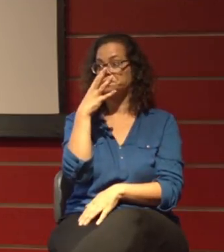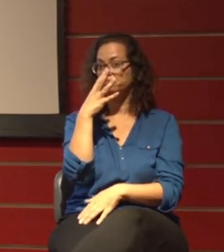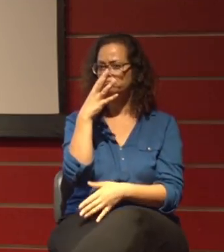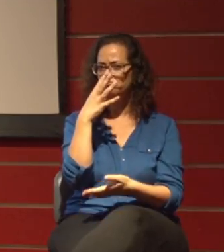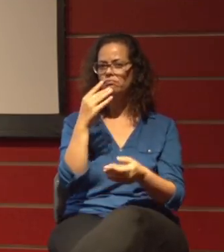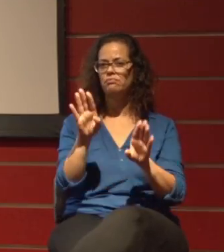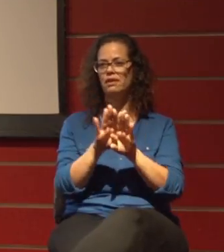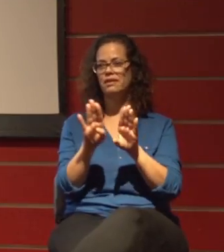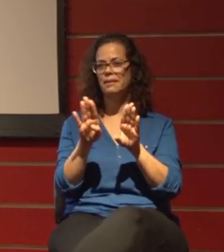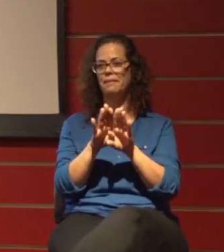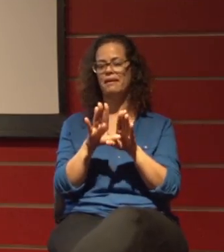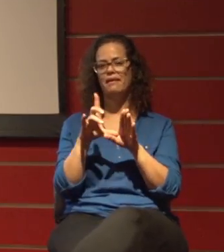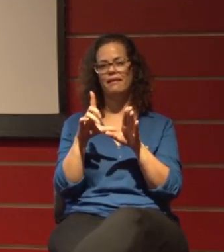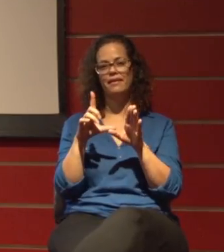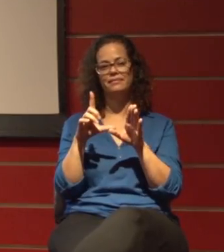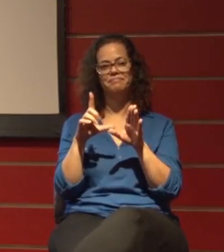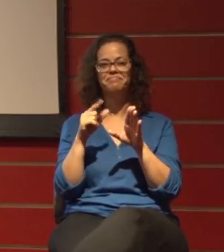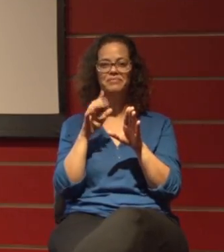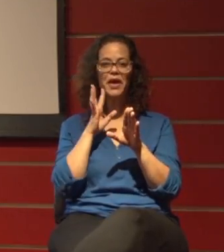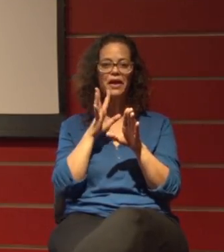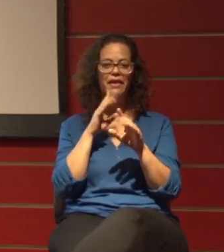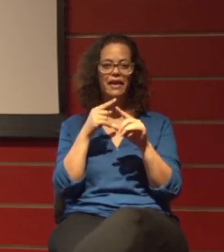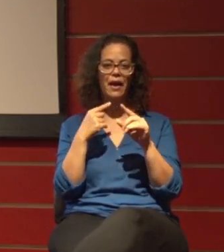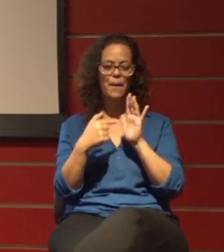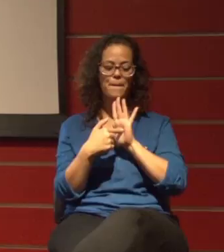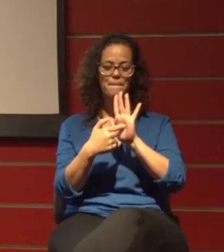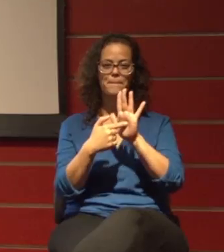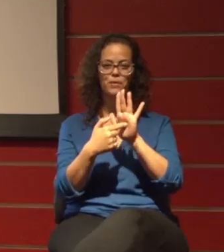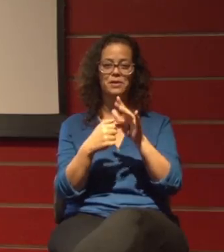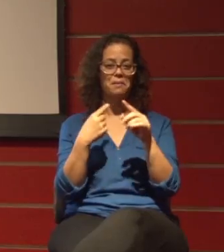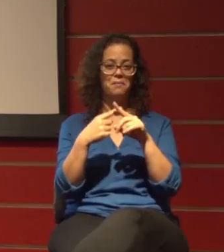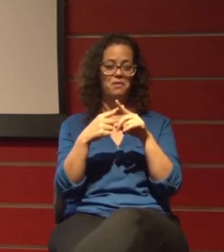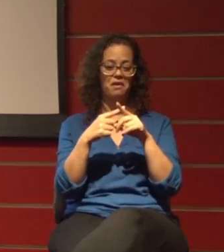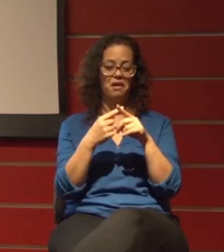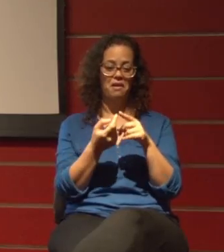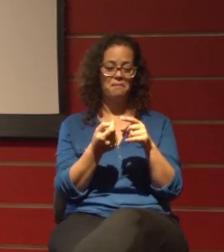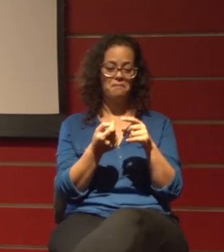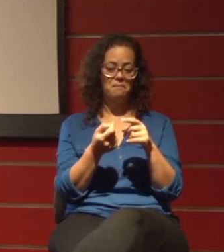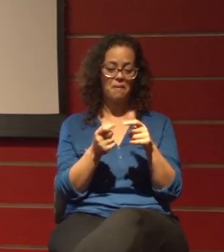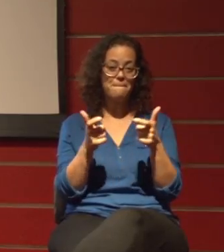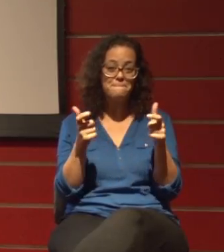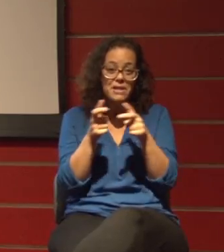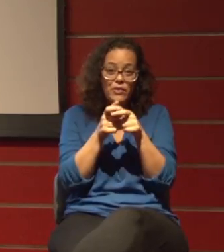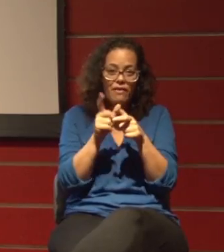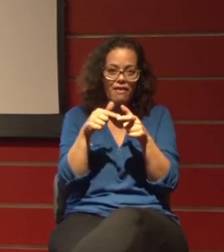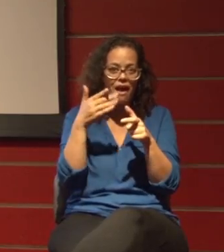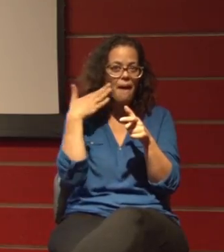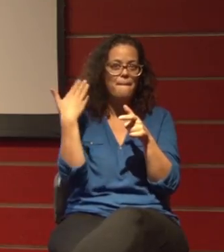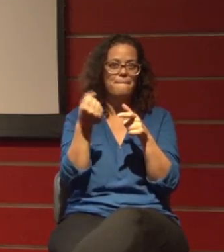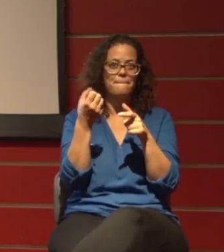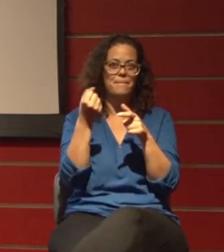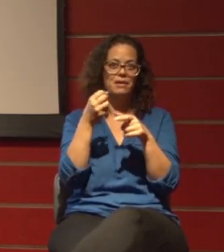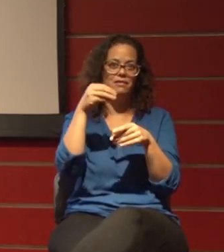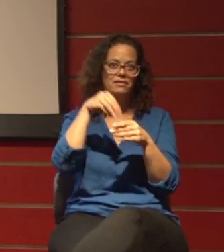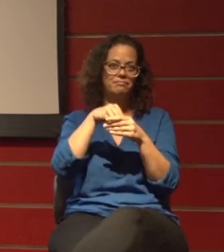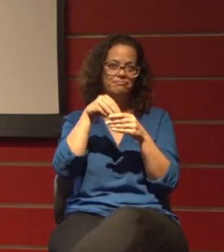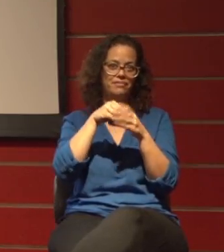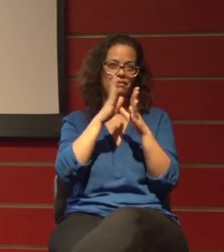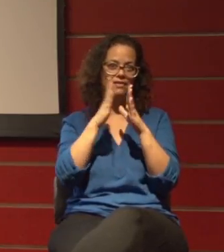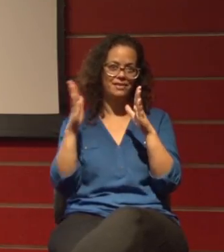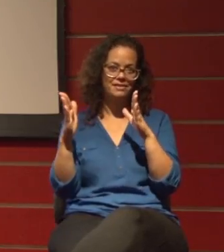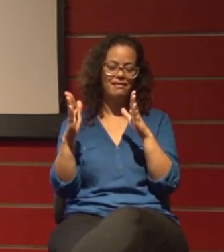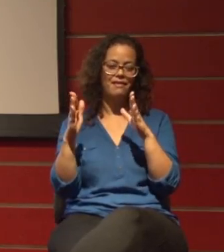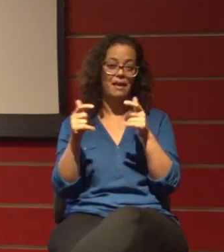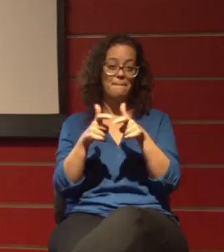Teve muita defesa da série porque é uma é uma série com poucas personagens brancas quase nenhuma E aí teve muito questionamento e muita